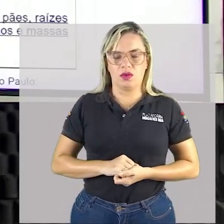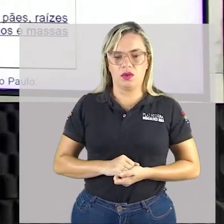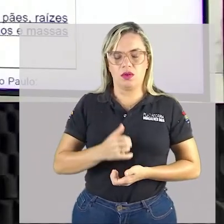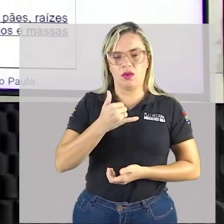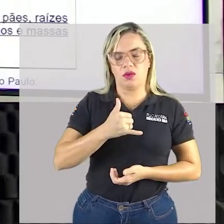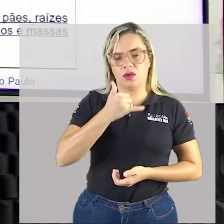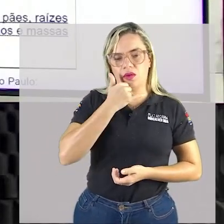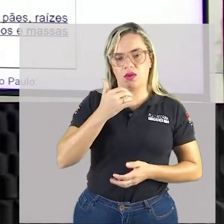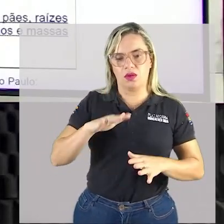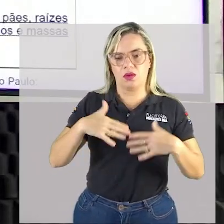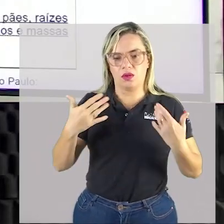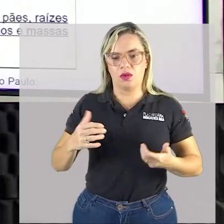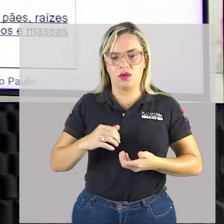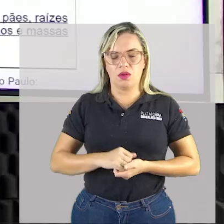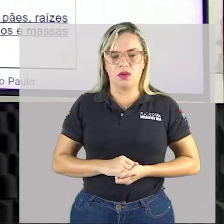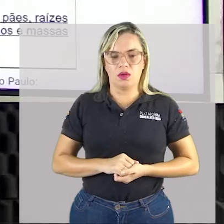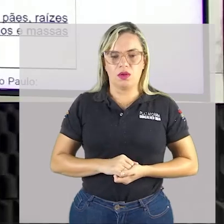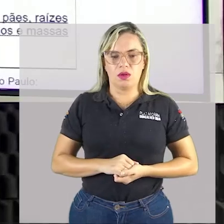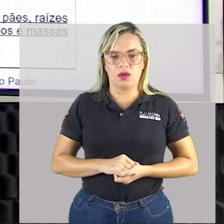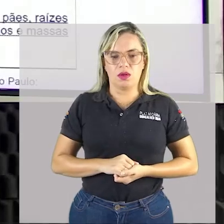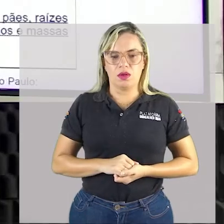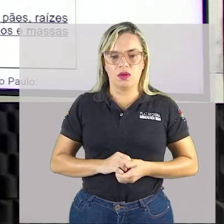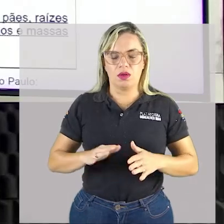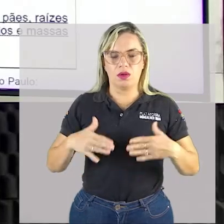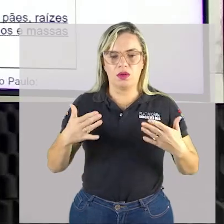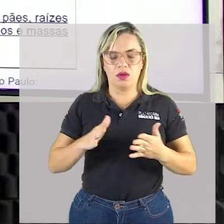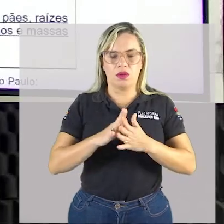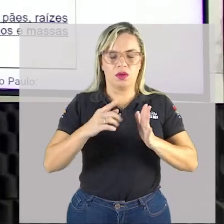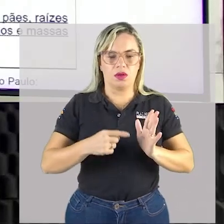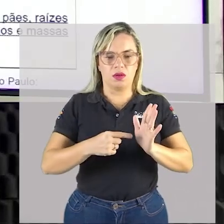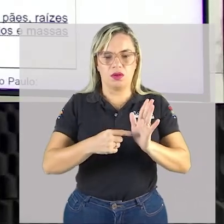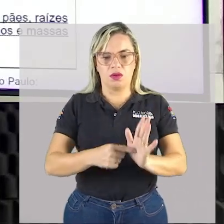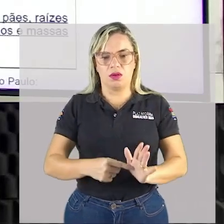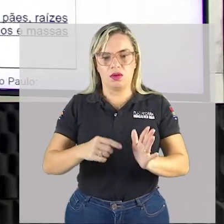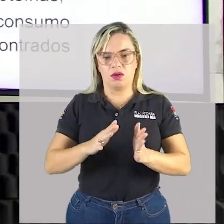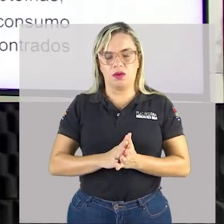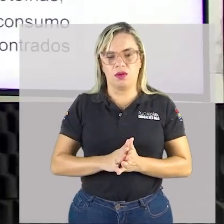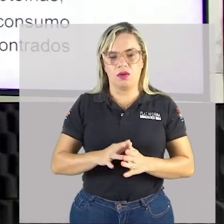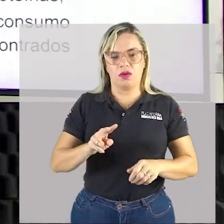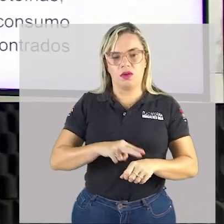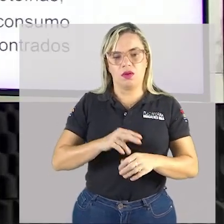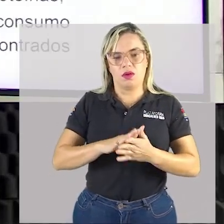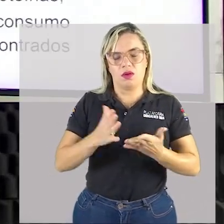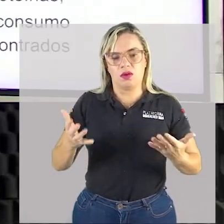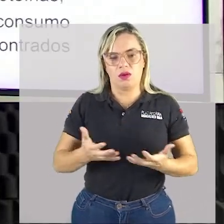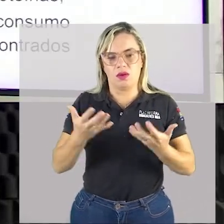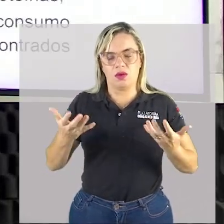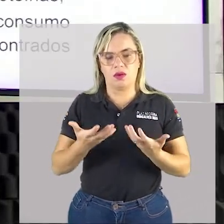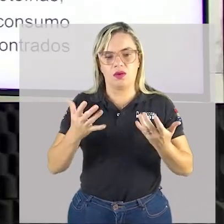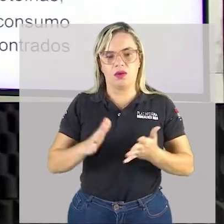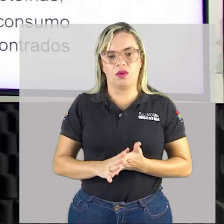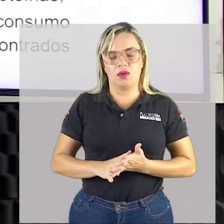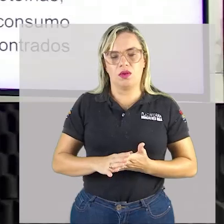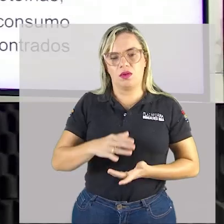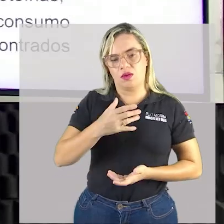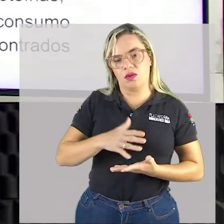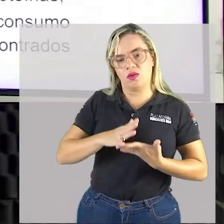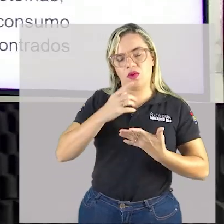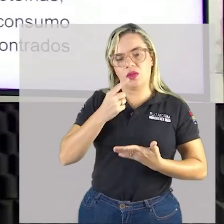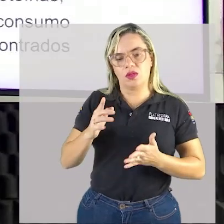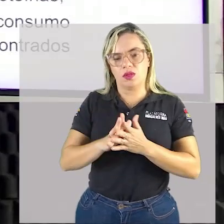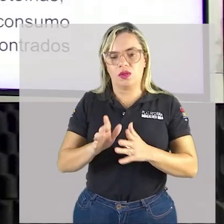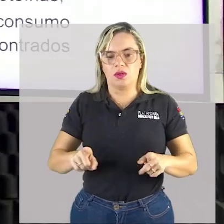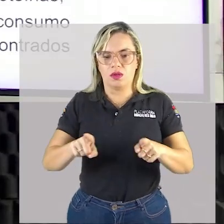né? Aqui realmente são vitaminas, né? Trazidas pelas hortaliças, essas frutas, mas vamos ver as outras alternativas,